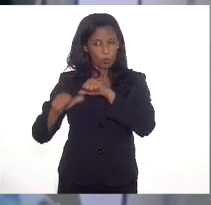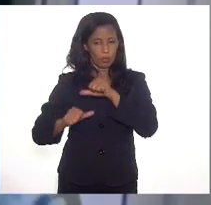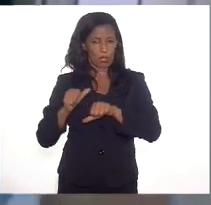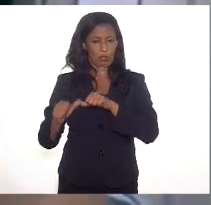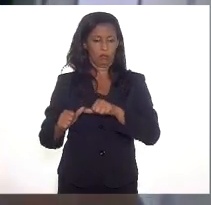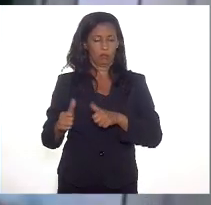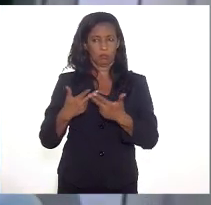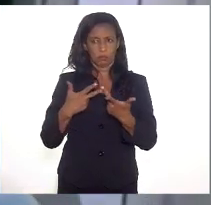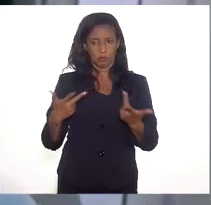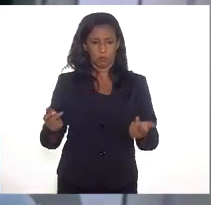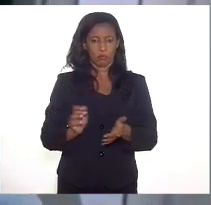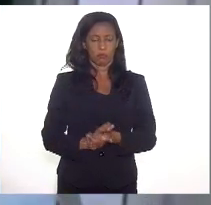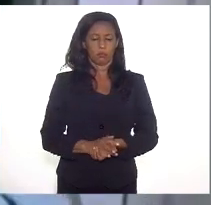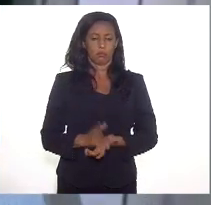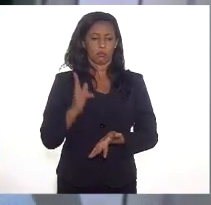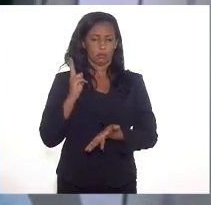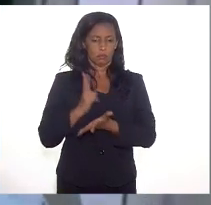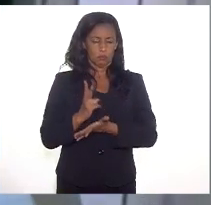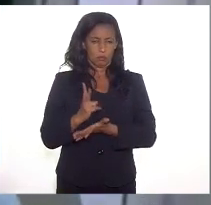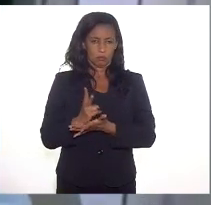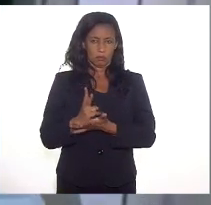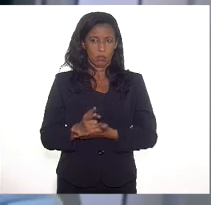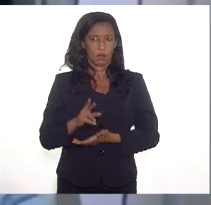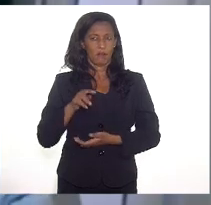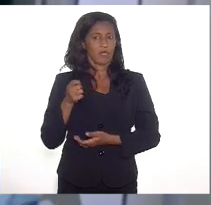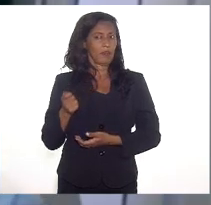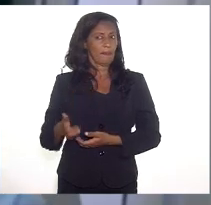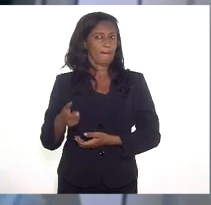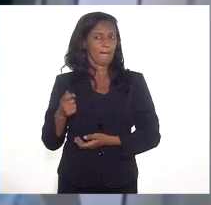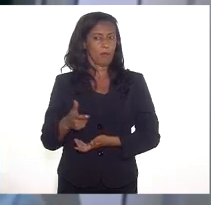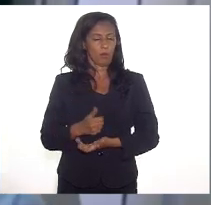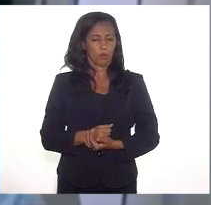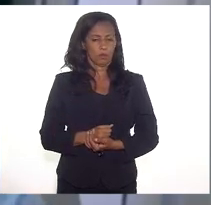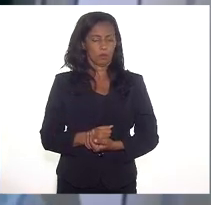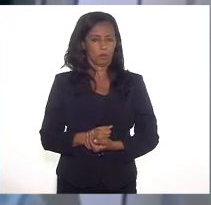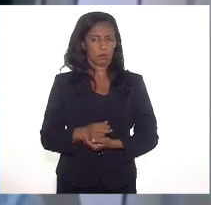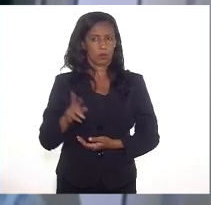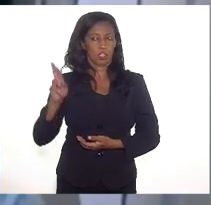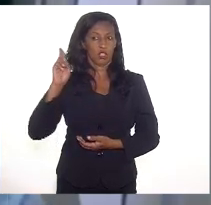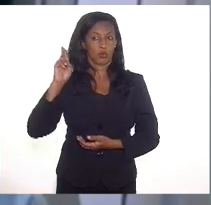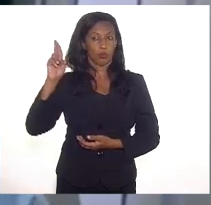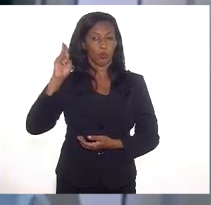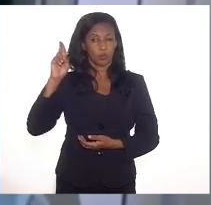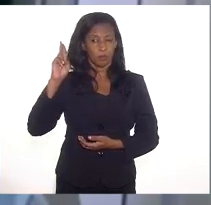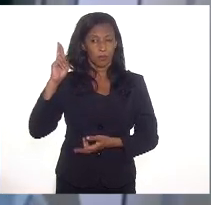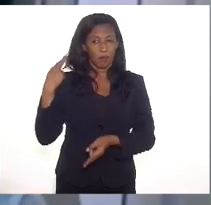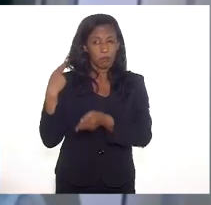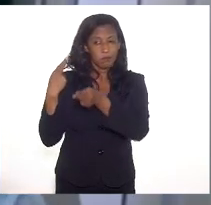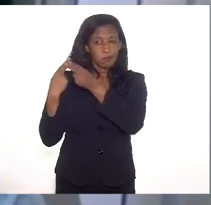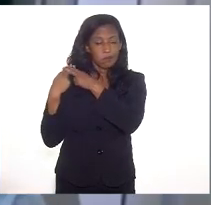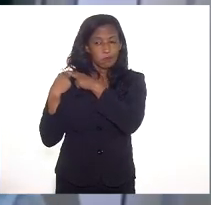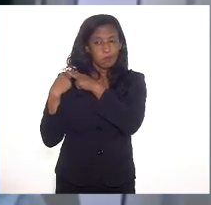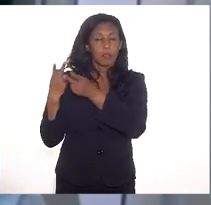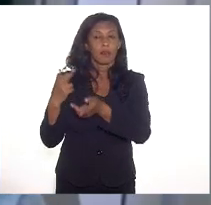coisas, ainda assim, isso não será suficiente para responsabilizar devidamente,